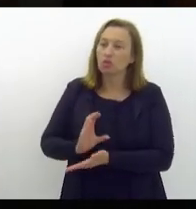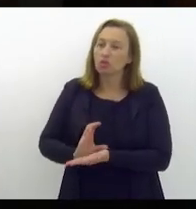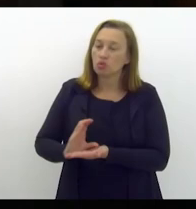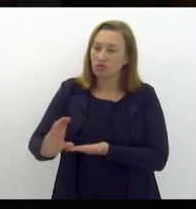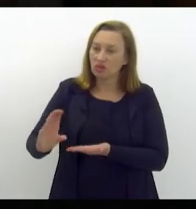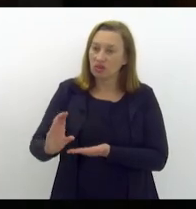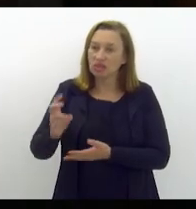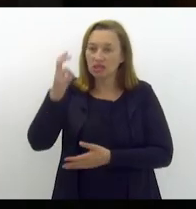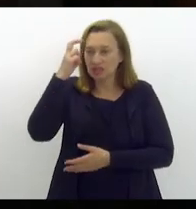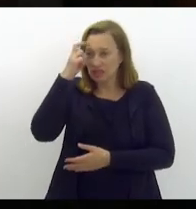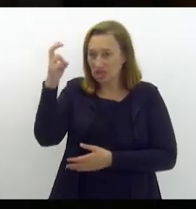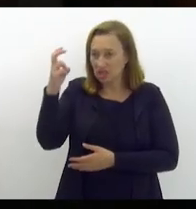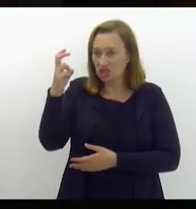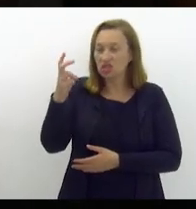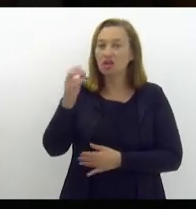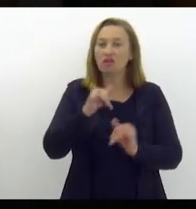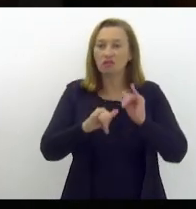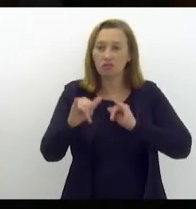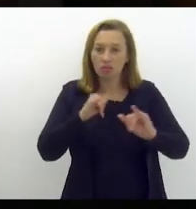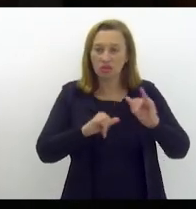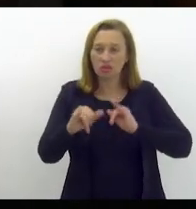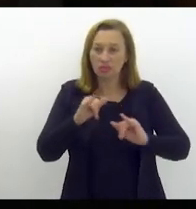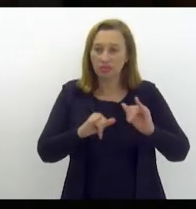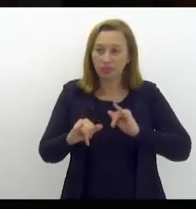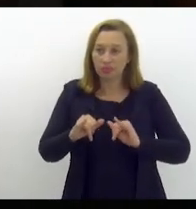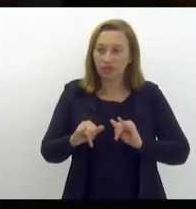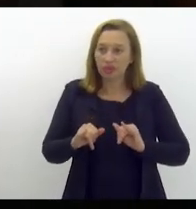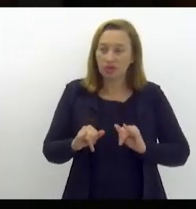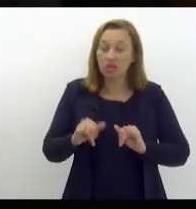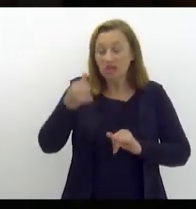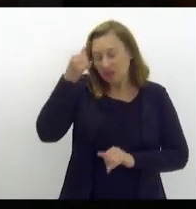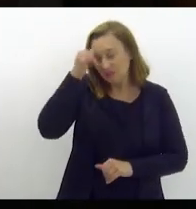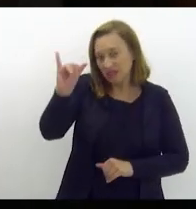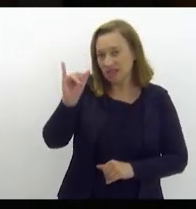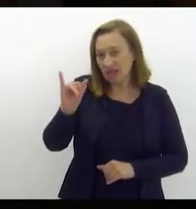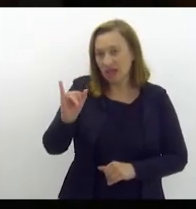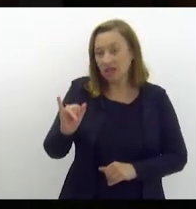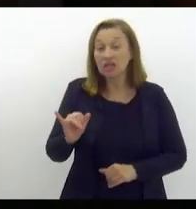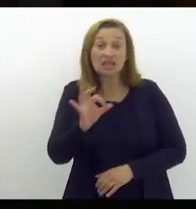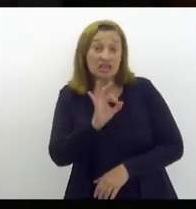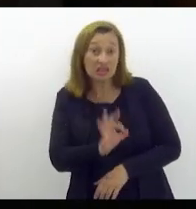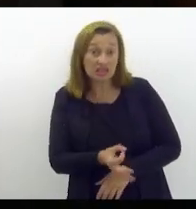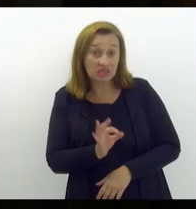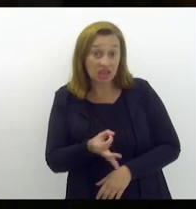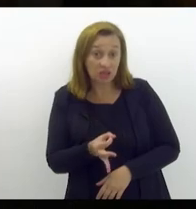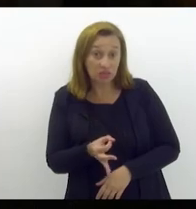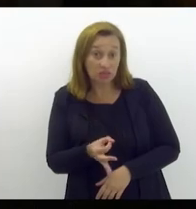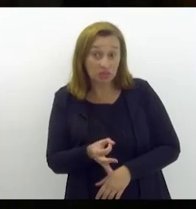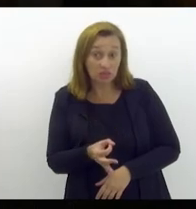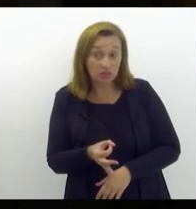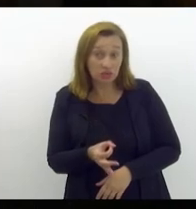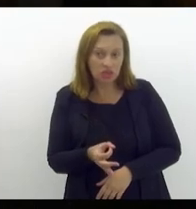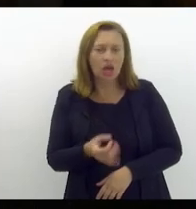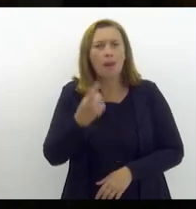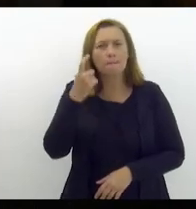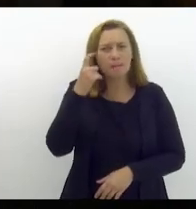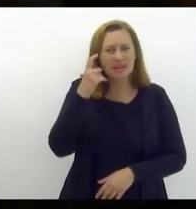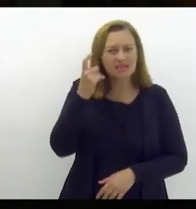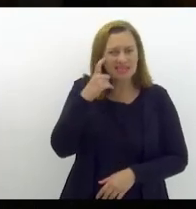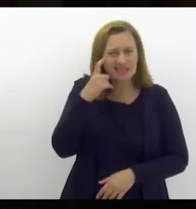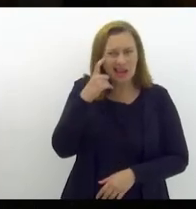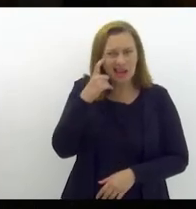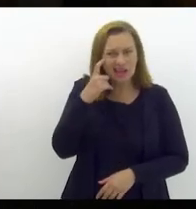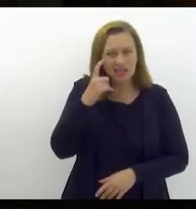em inteligência, em informação, em prevenção. E é óbvio que, se a gente pensar em